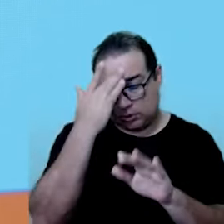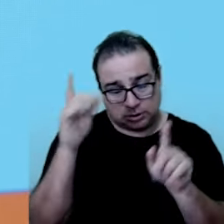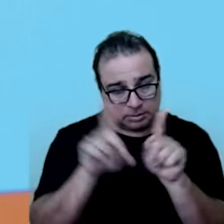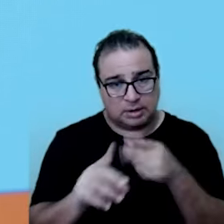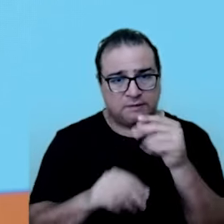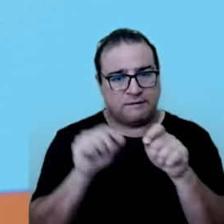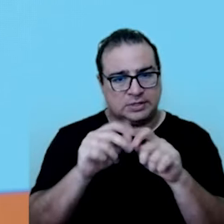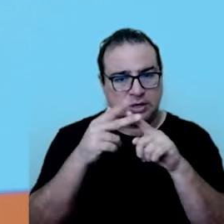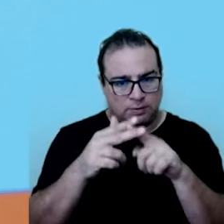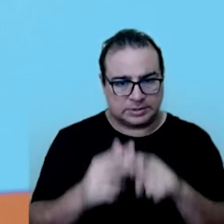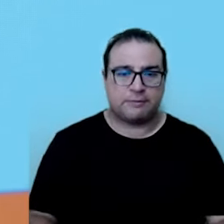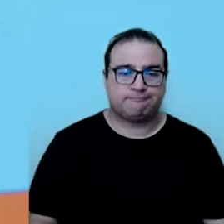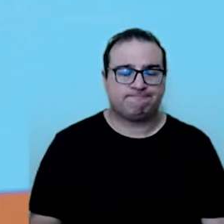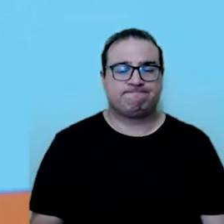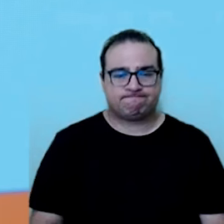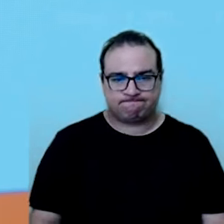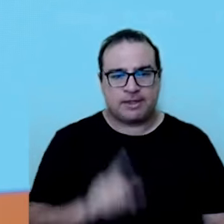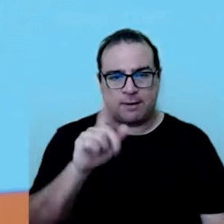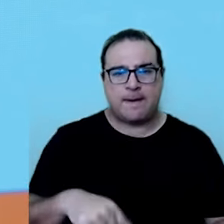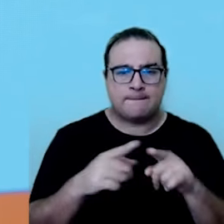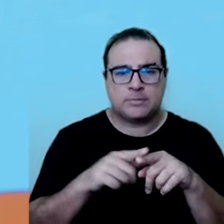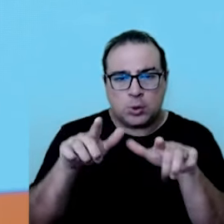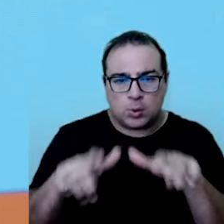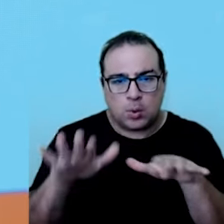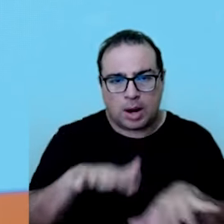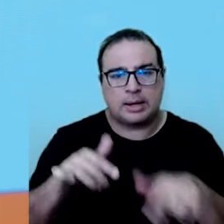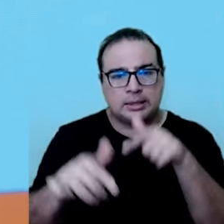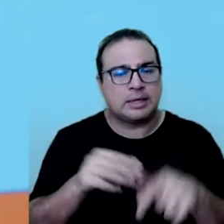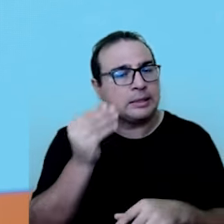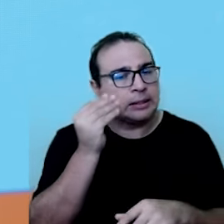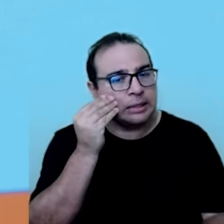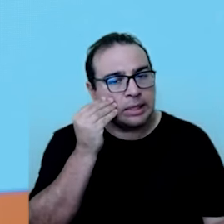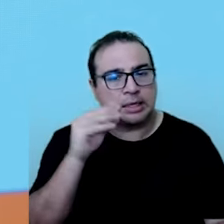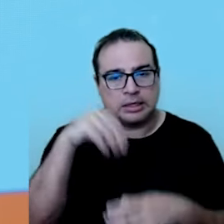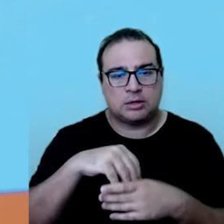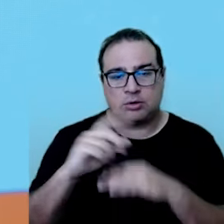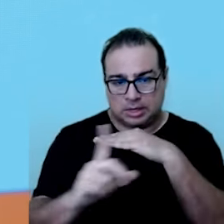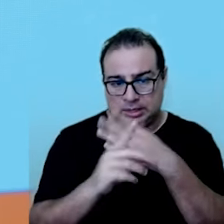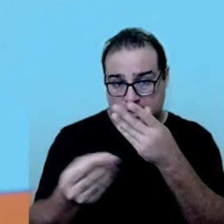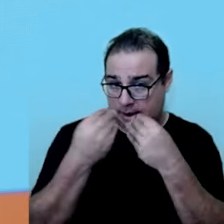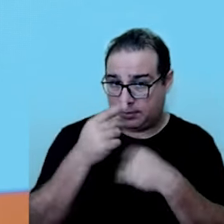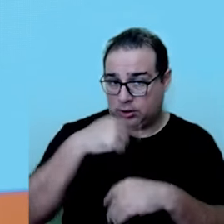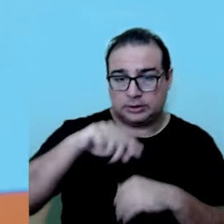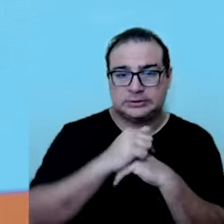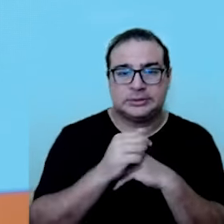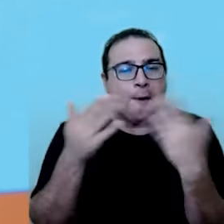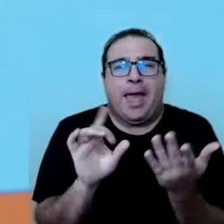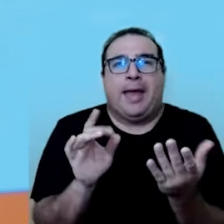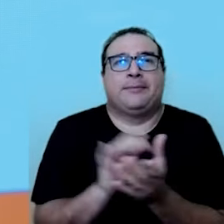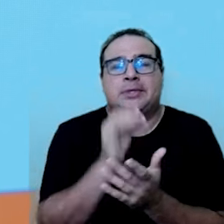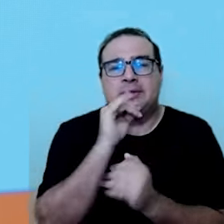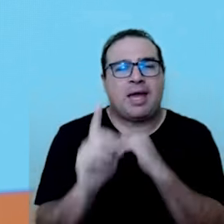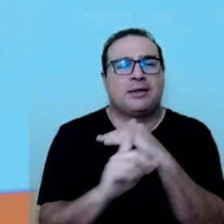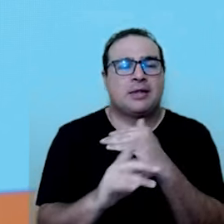pessoal pessoal fazer a correção então é esse aqui é o nosso ambiente que a gente tem de teste dentro do que o cliente traz pra gente então não é